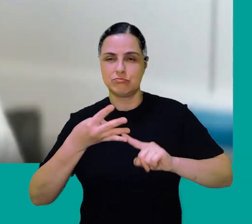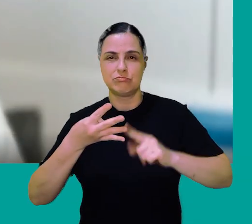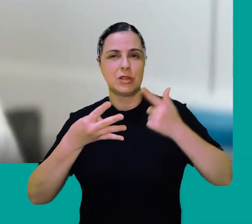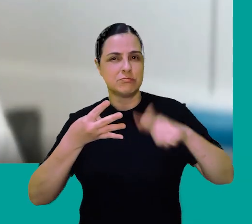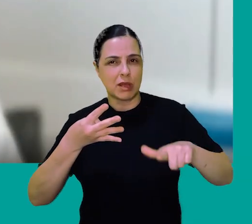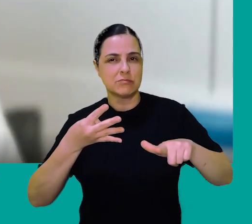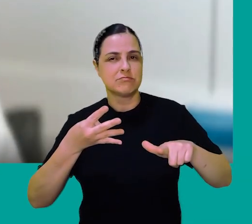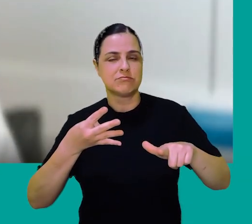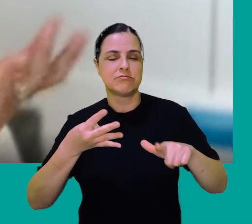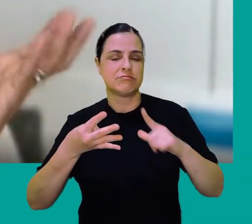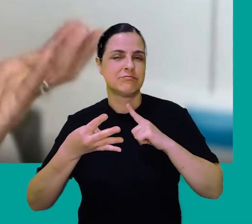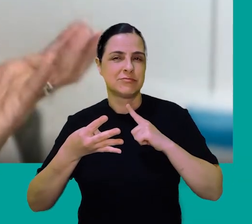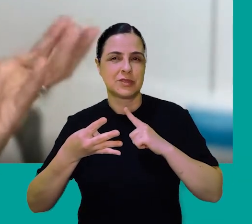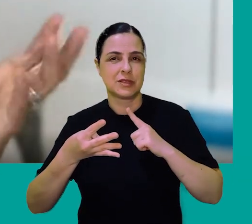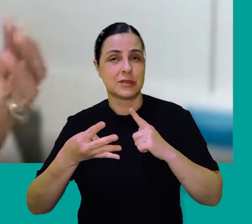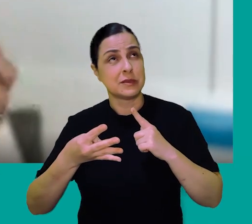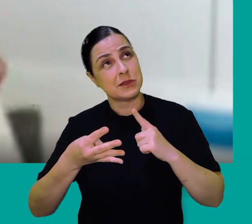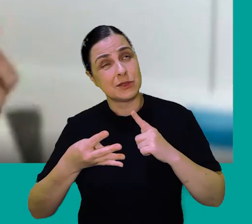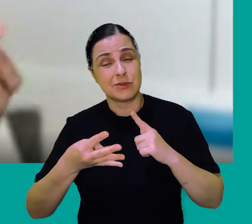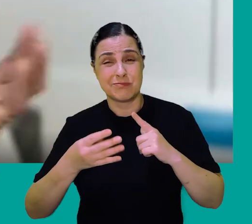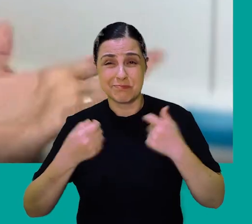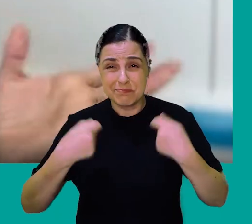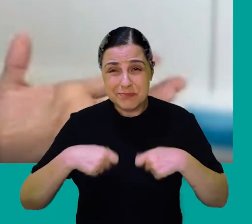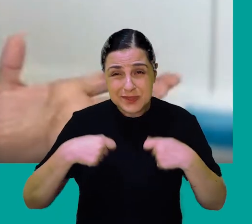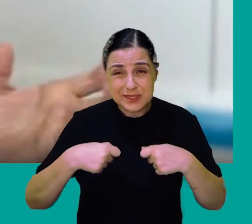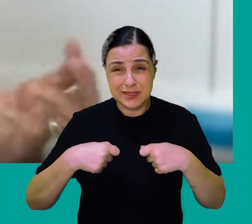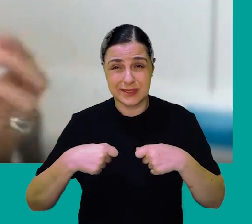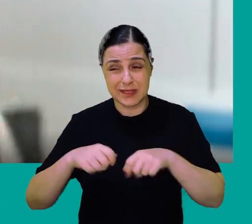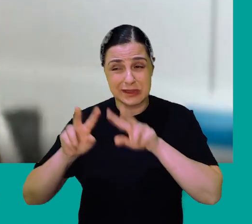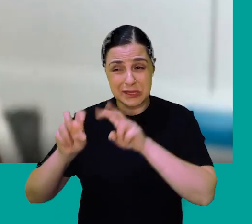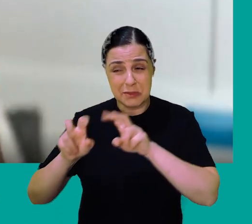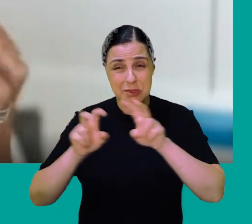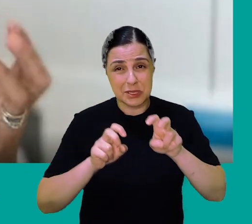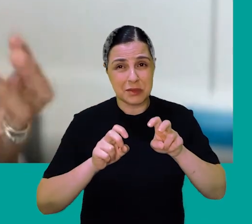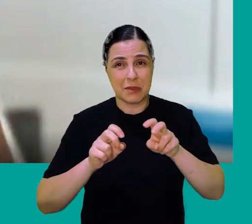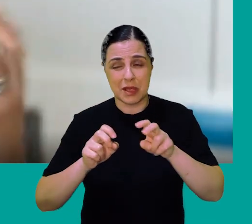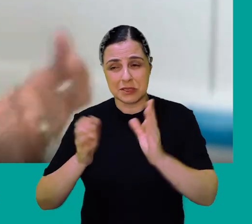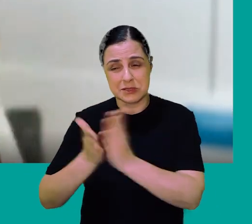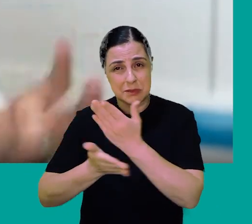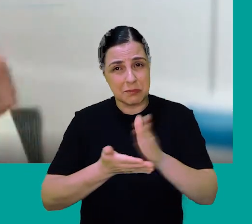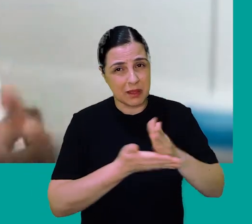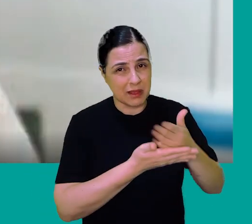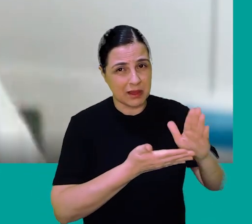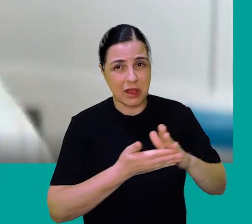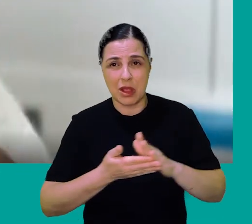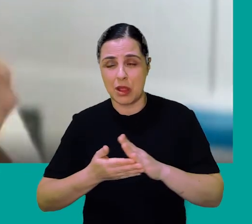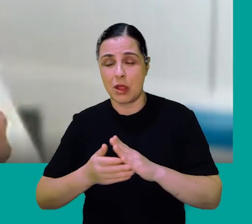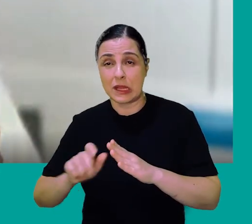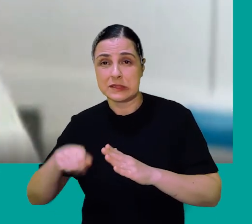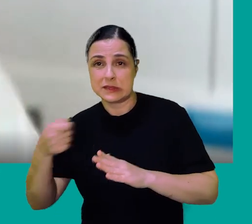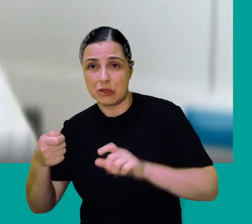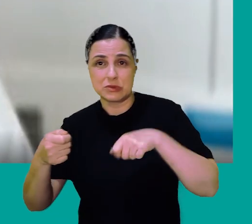assim, não sei se a gente precisa, mas existe essa divisão, essa diferente nomeação, tipo, isso aqui